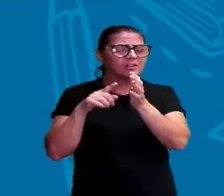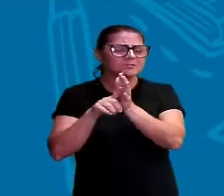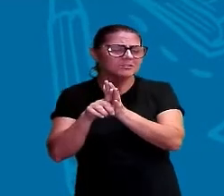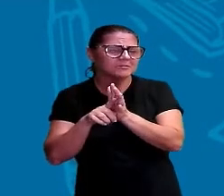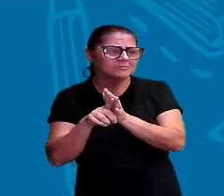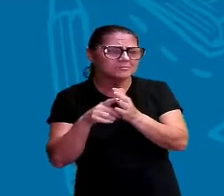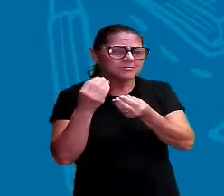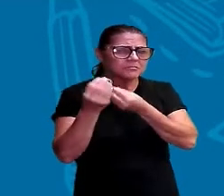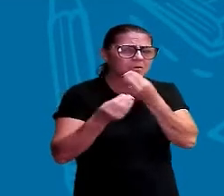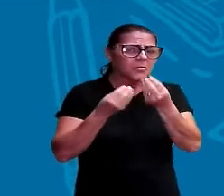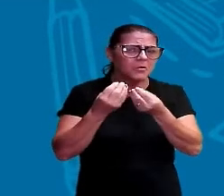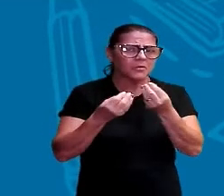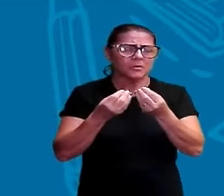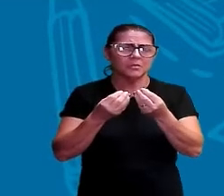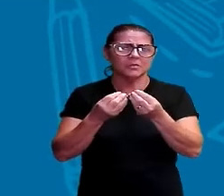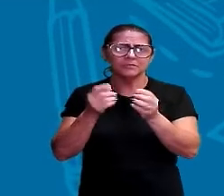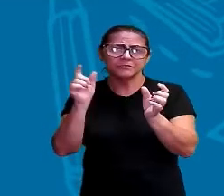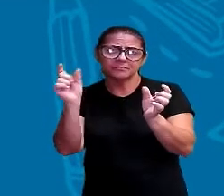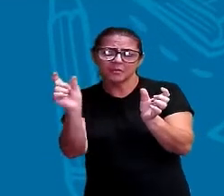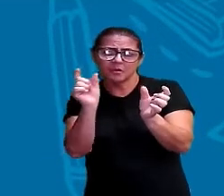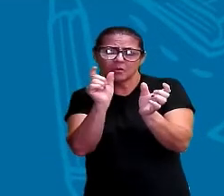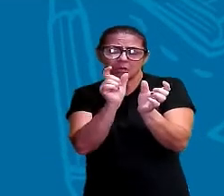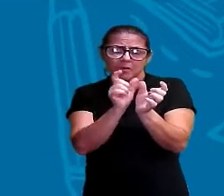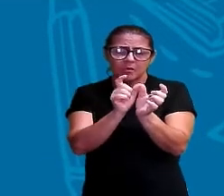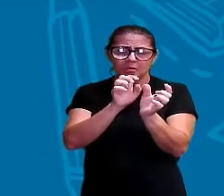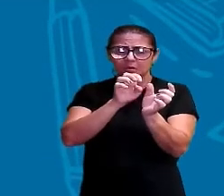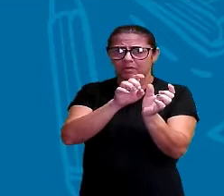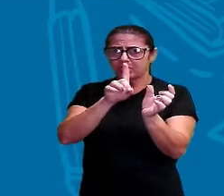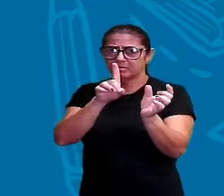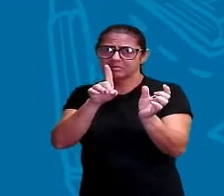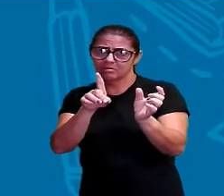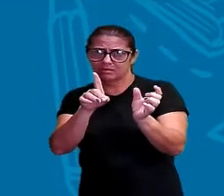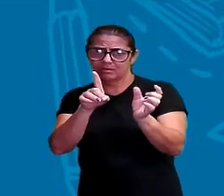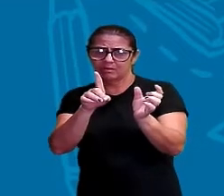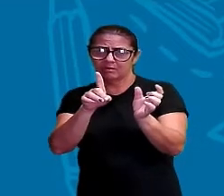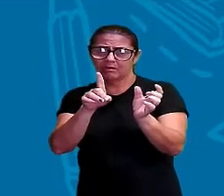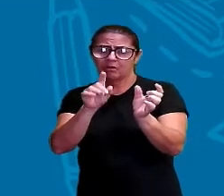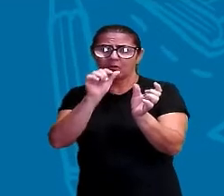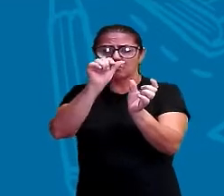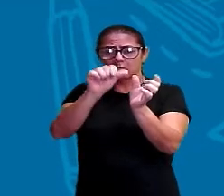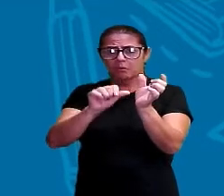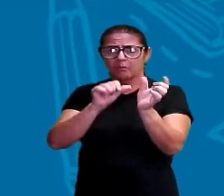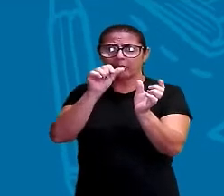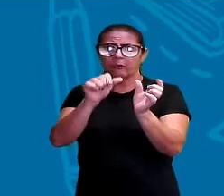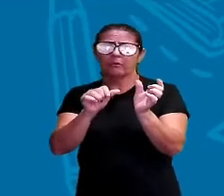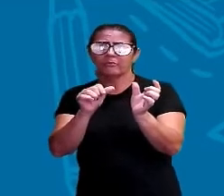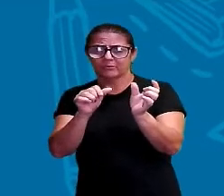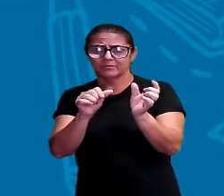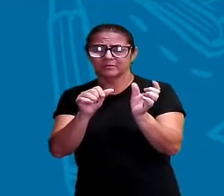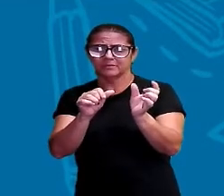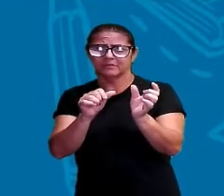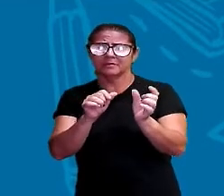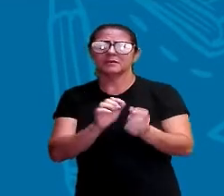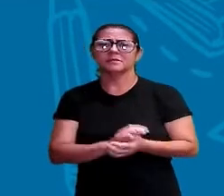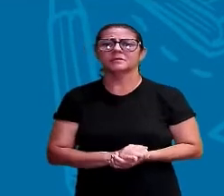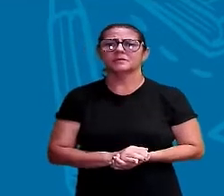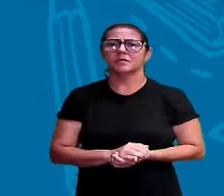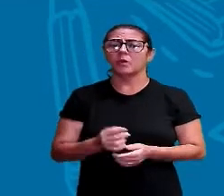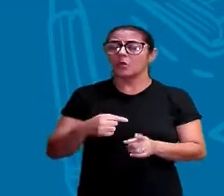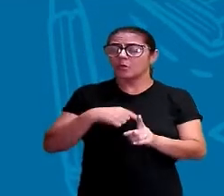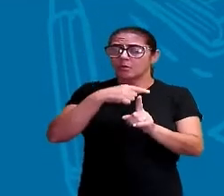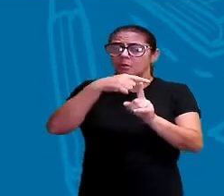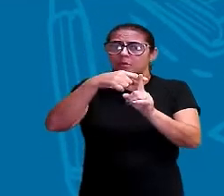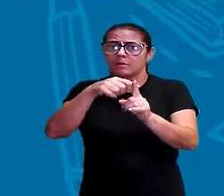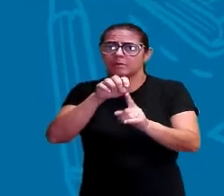Analisa que, quando a gente coloca aí um ED, ele é um verbo regular, por isso que ele ganha um ED. Quando a gente colocou um ED, quando a